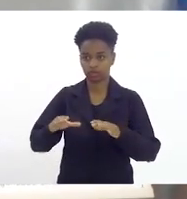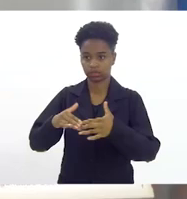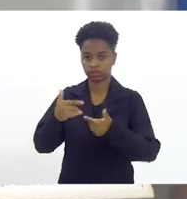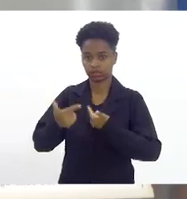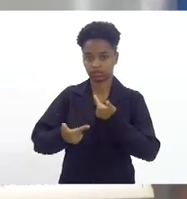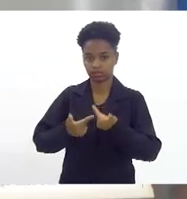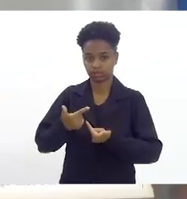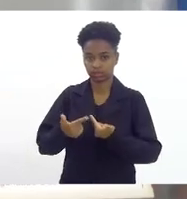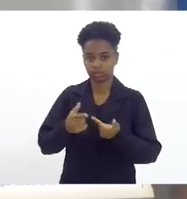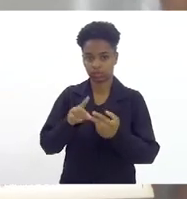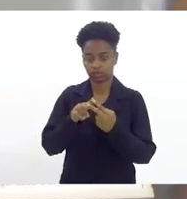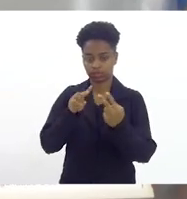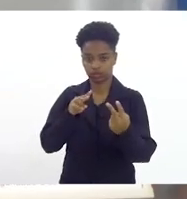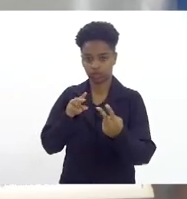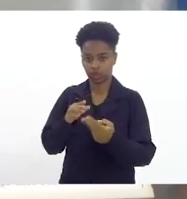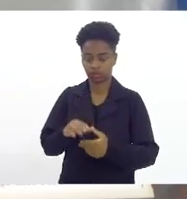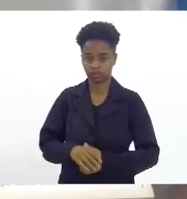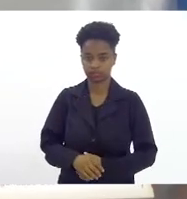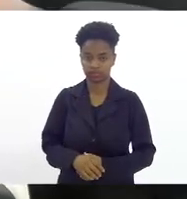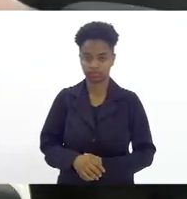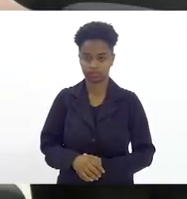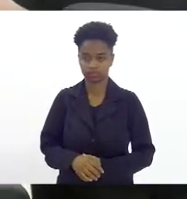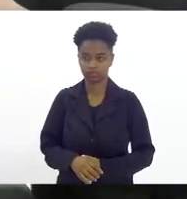trabalhadora que está online